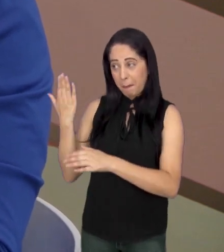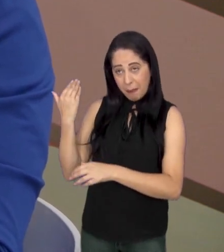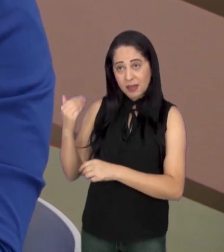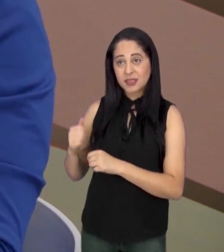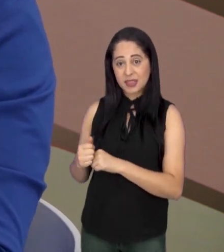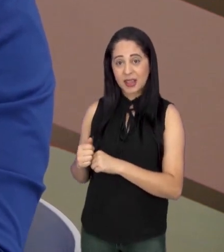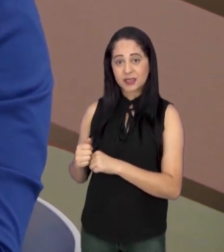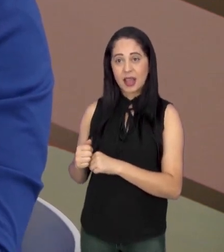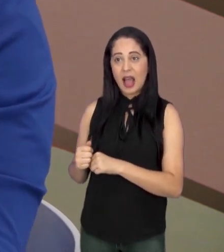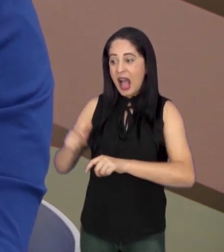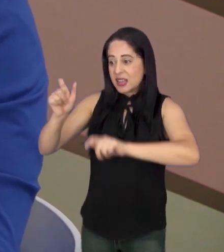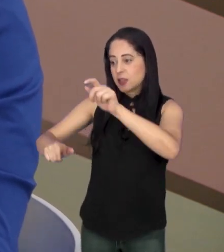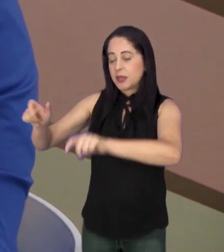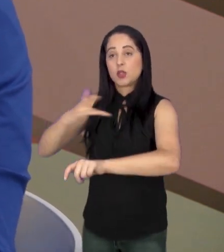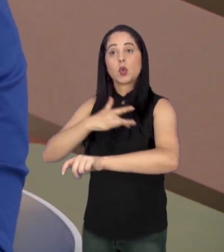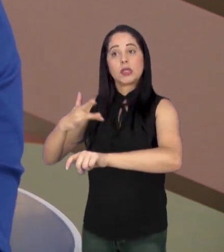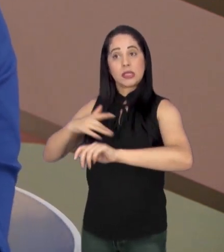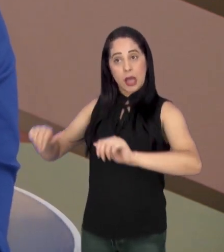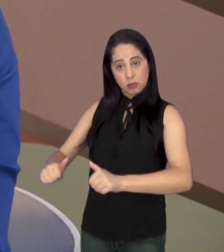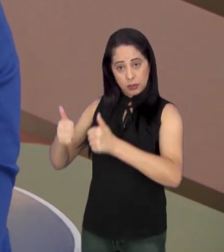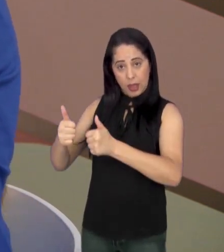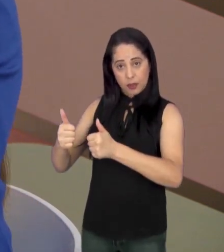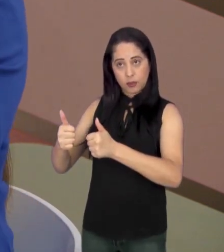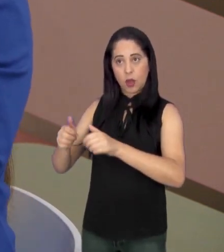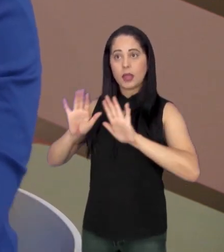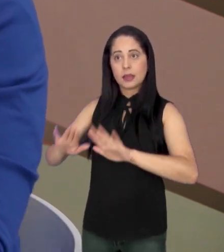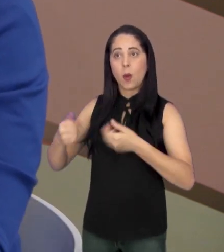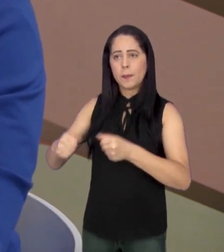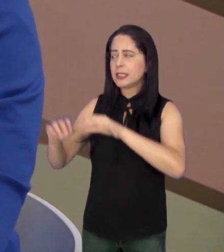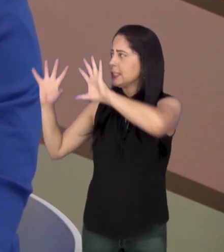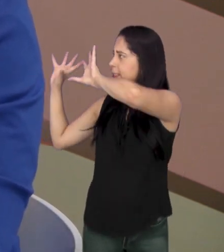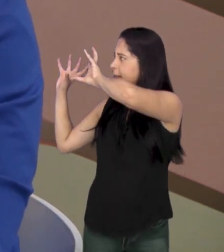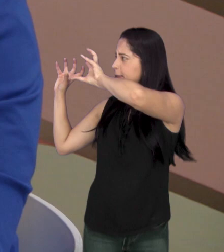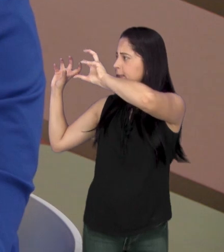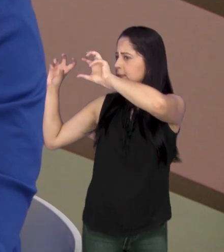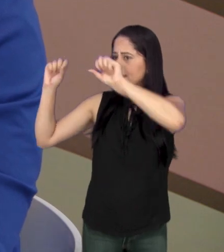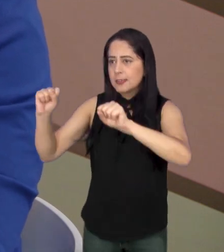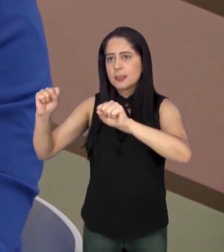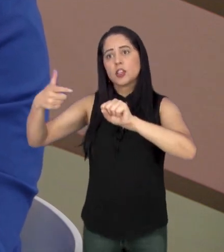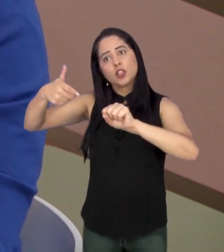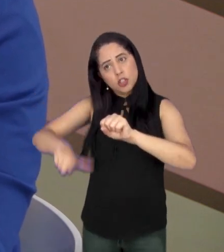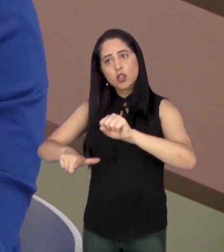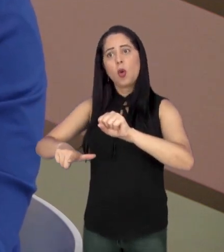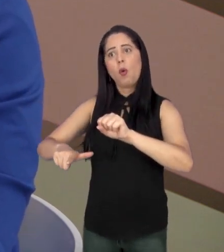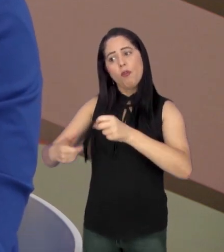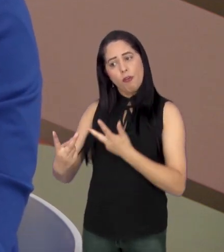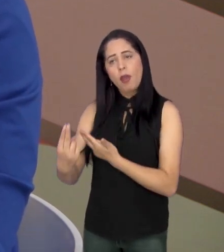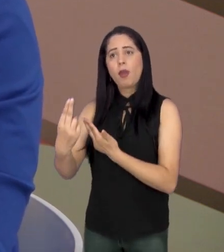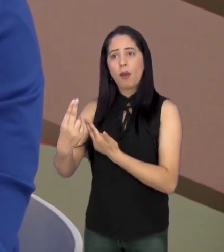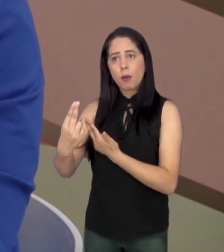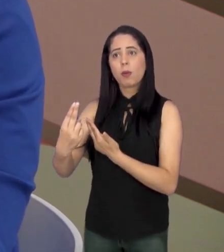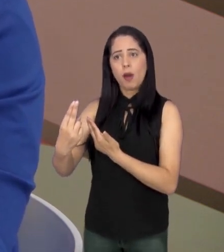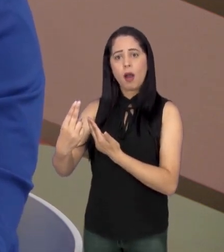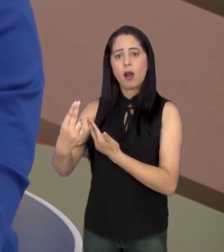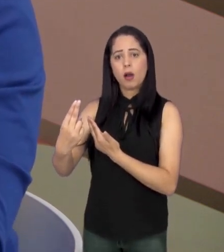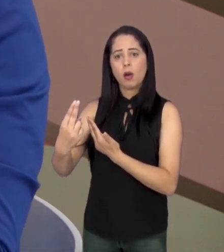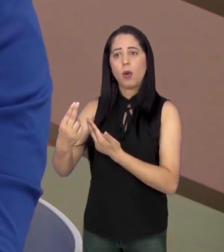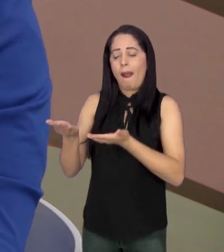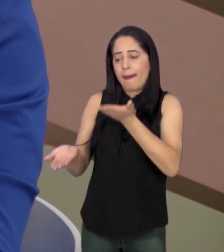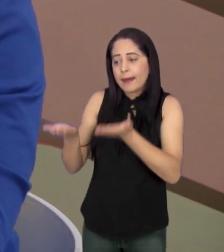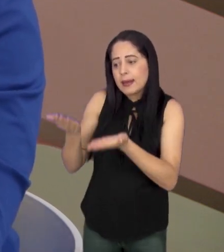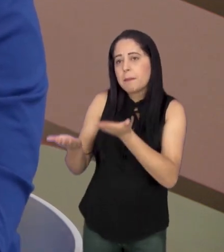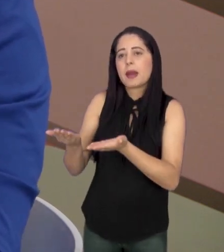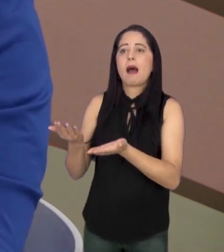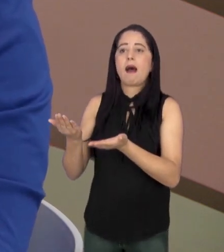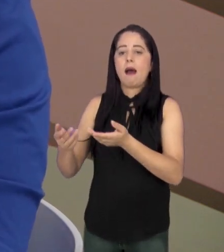recursos. Então as pessoas eram mais saudáveis. Então, a gente tentar resgatar esse processo de equilíbrio mesmo, né?